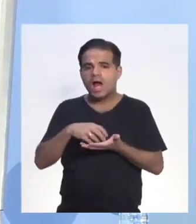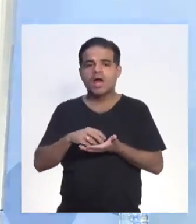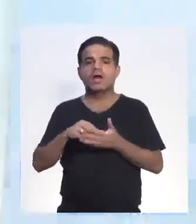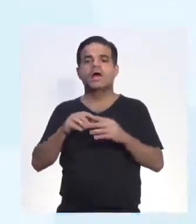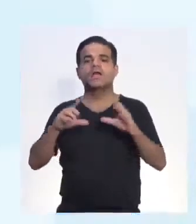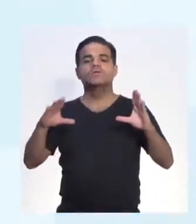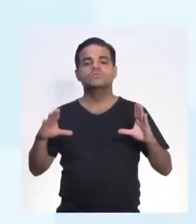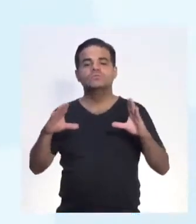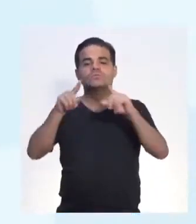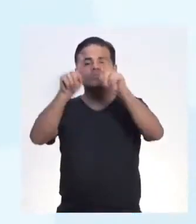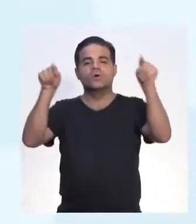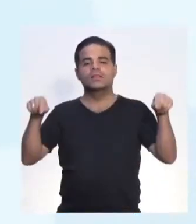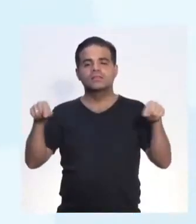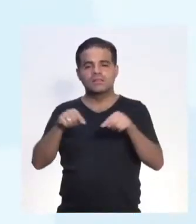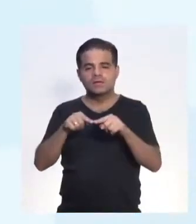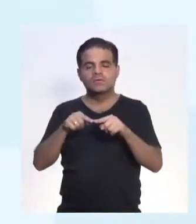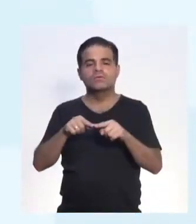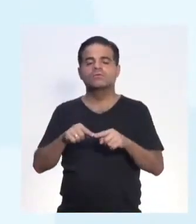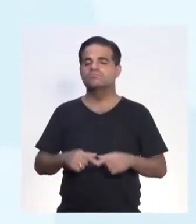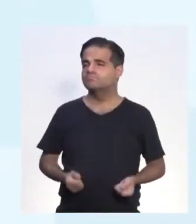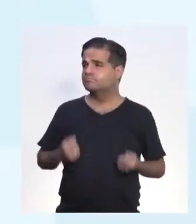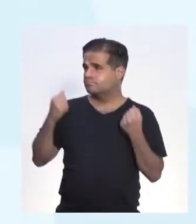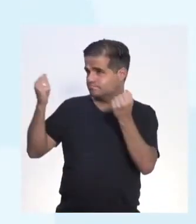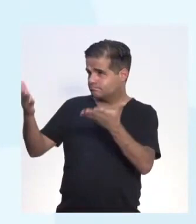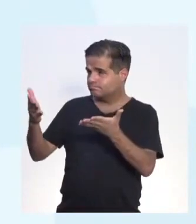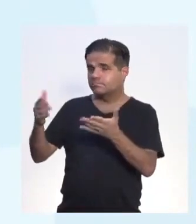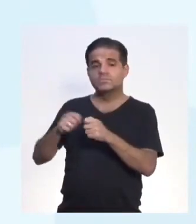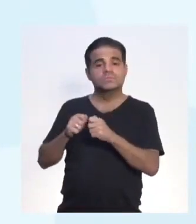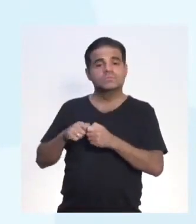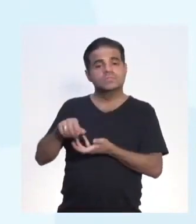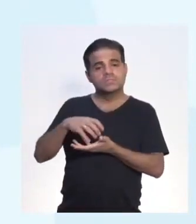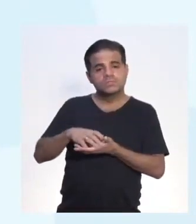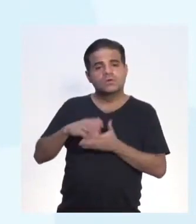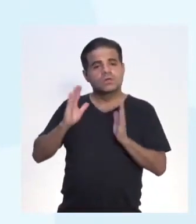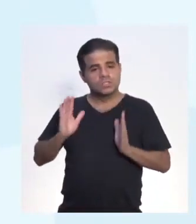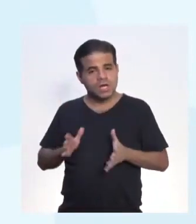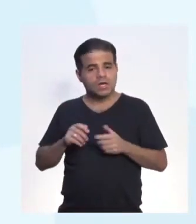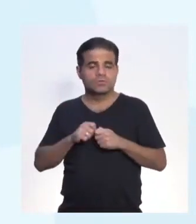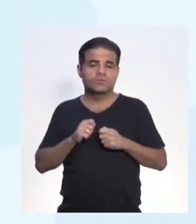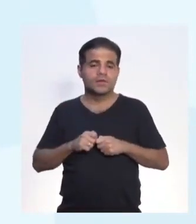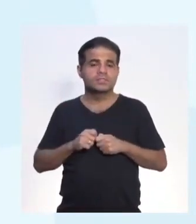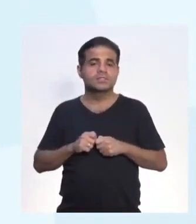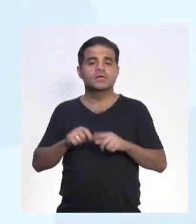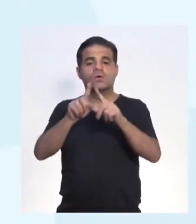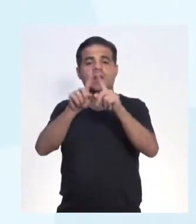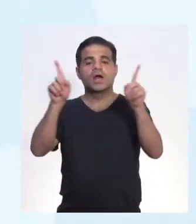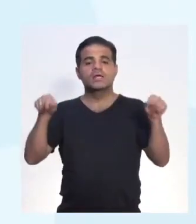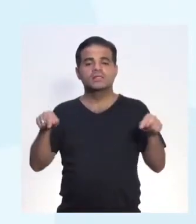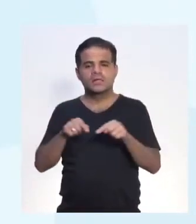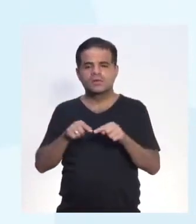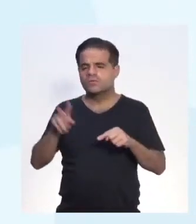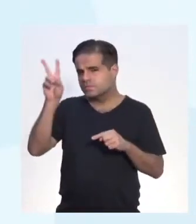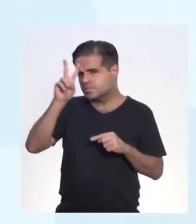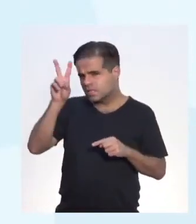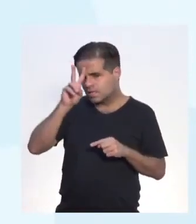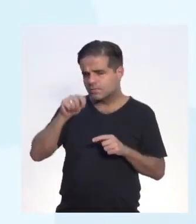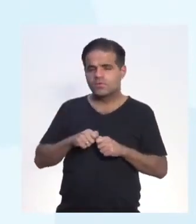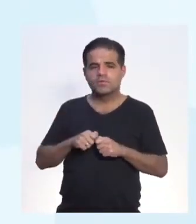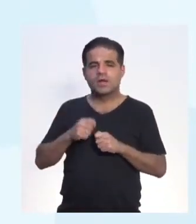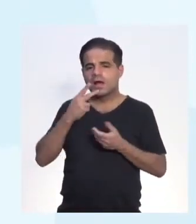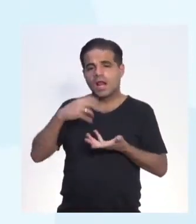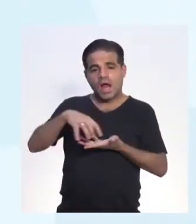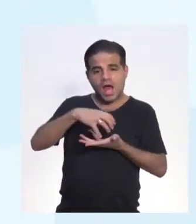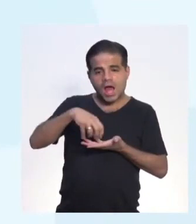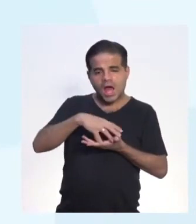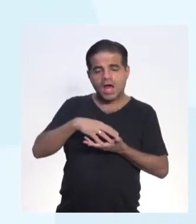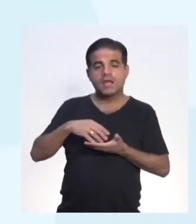retângulo. Então, põe, por favor, na tela. Vou fazer a área do retângulo, já que eu estou falando de retângulo. Você lembra que quando a gente fala em área,